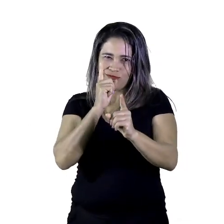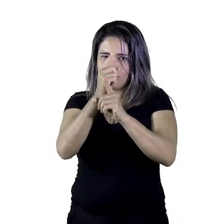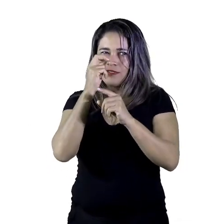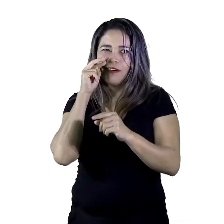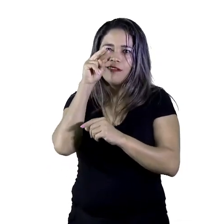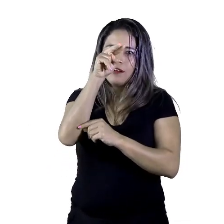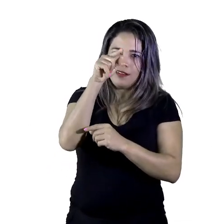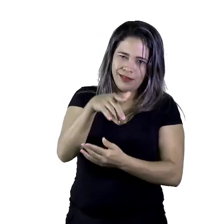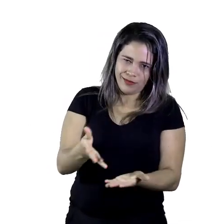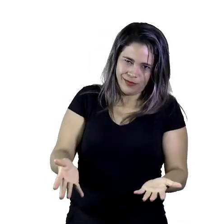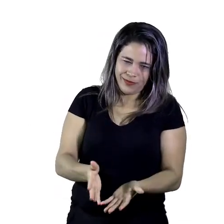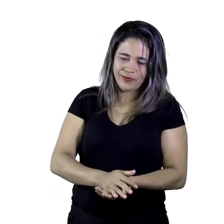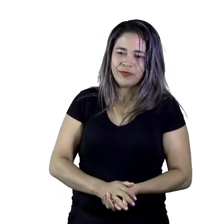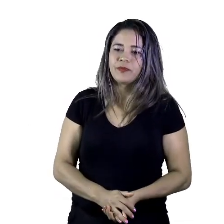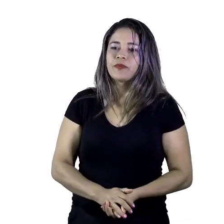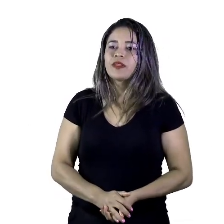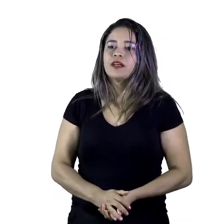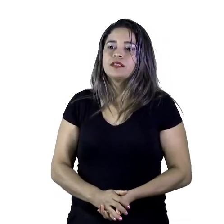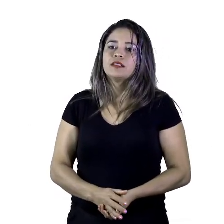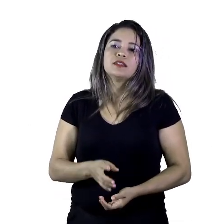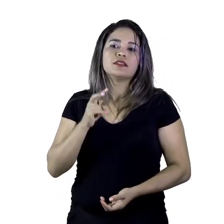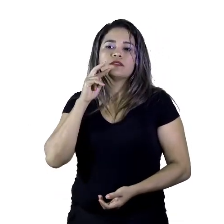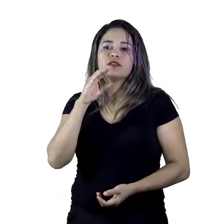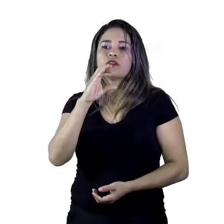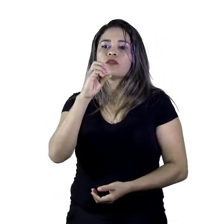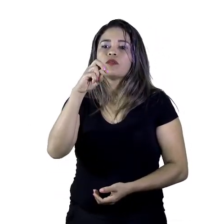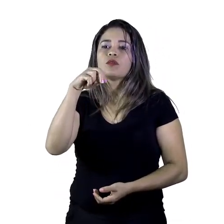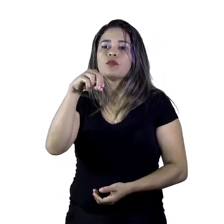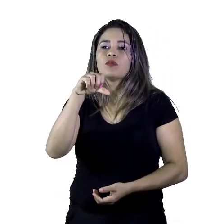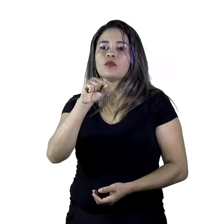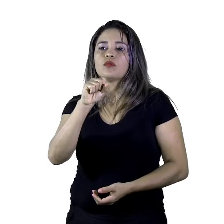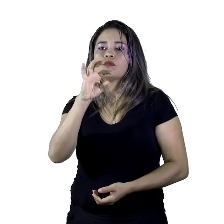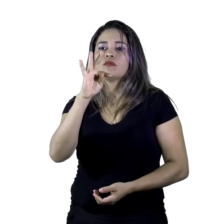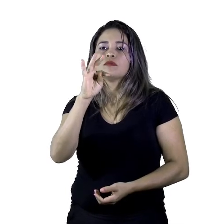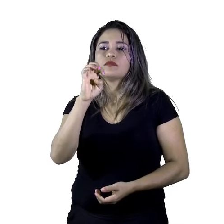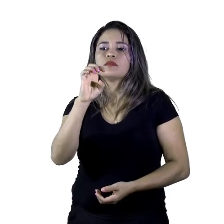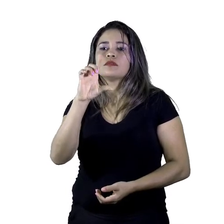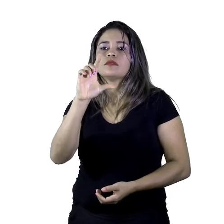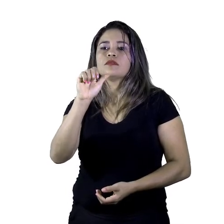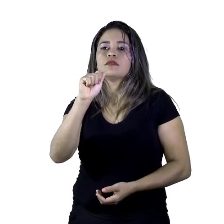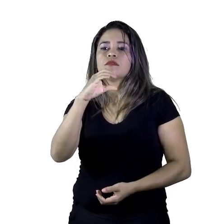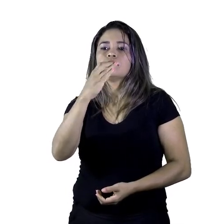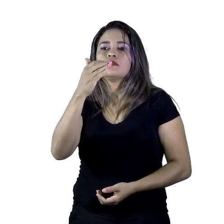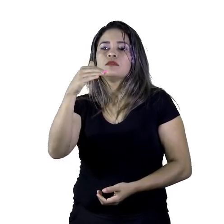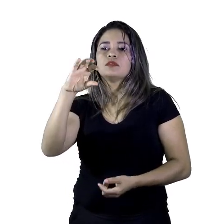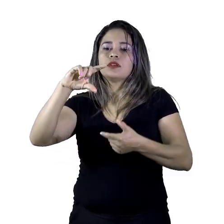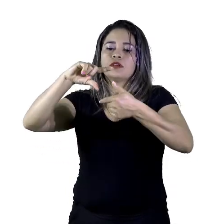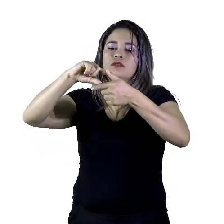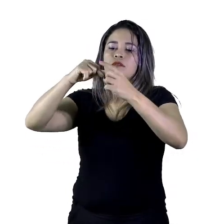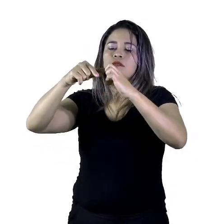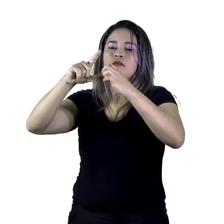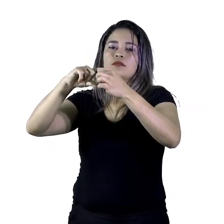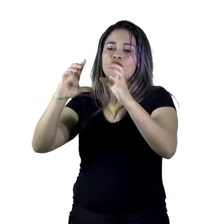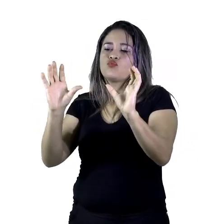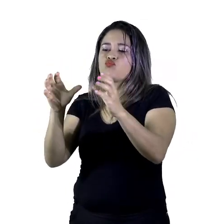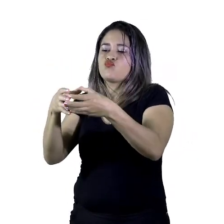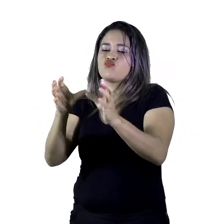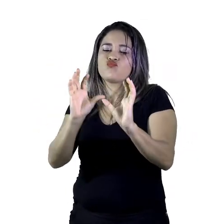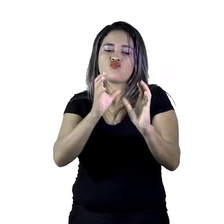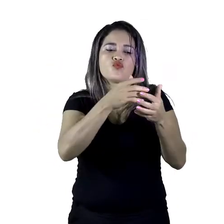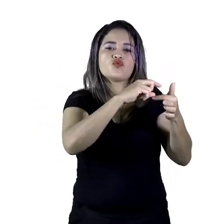pouco sobre as constelações nas aulas passadas, né? E a gente viu que constelações são conjuntos de estrelas, né,